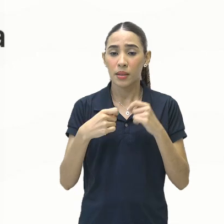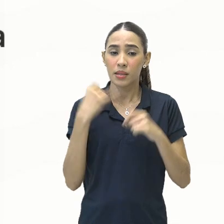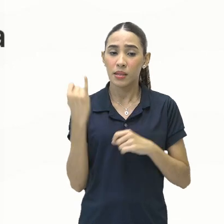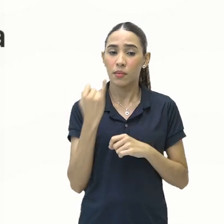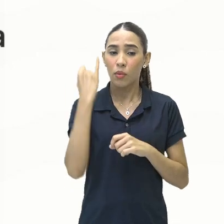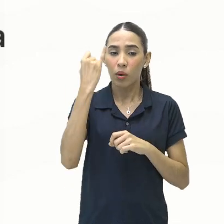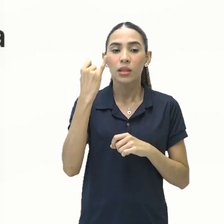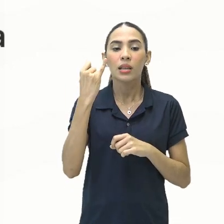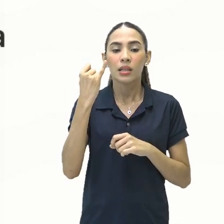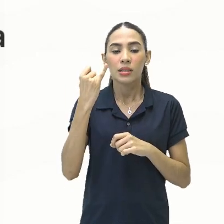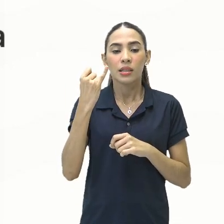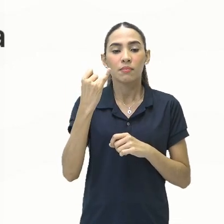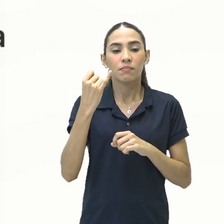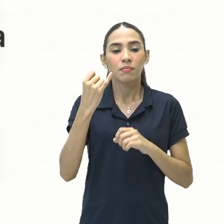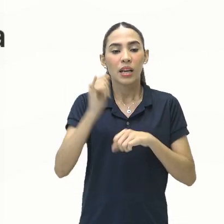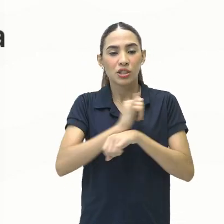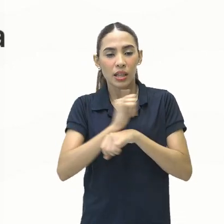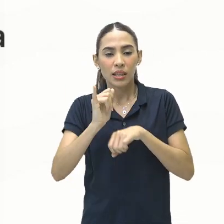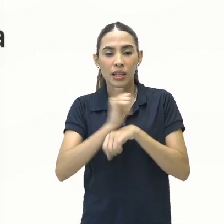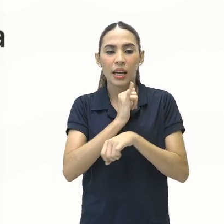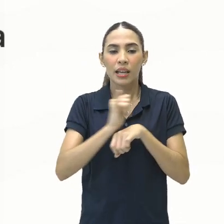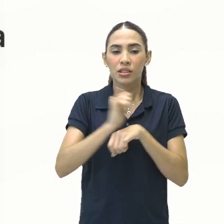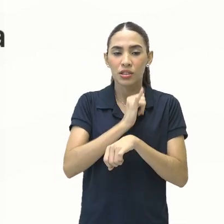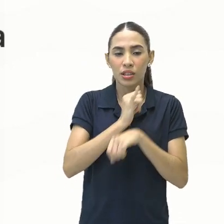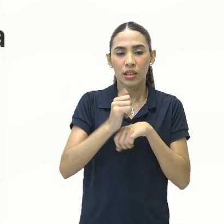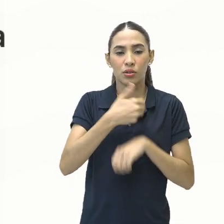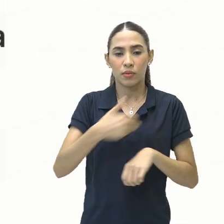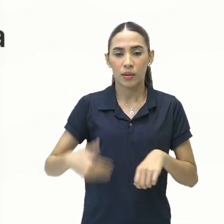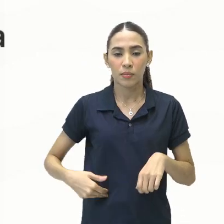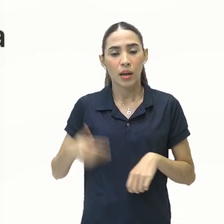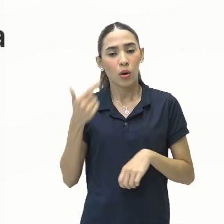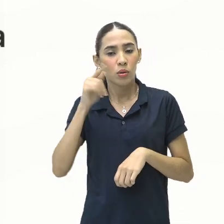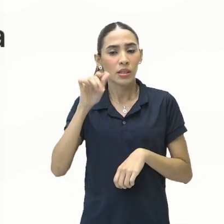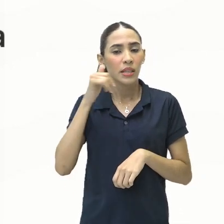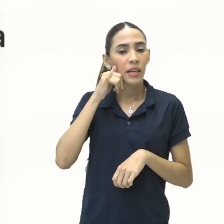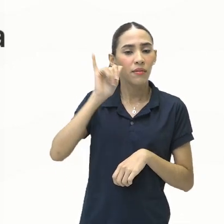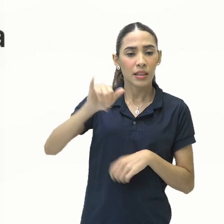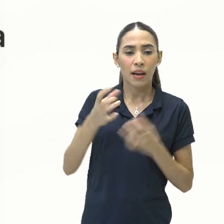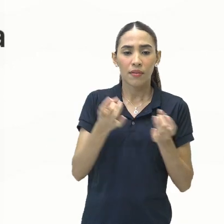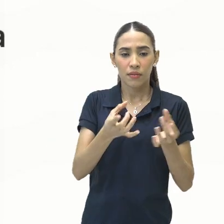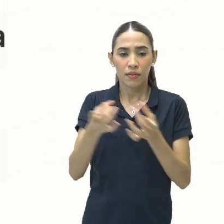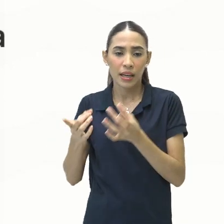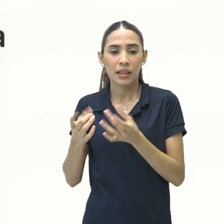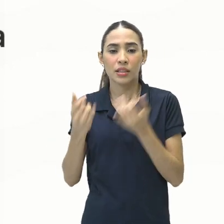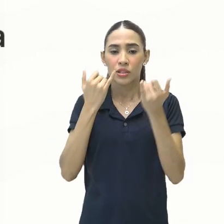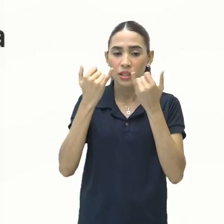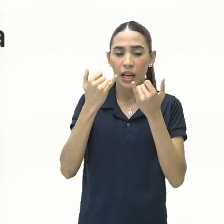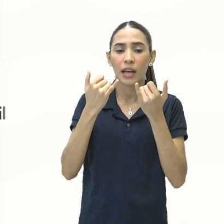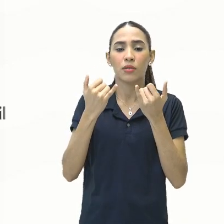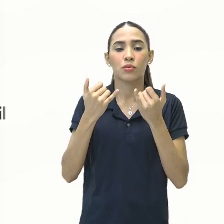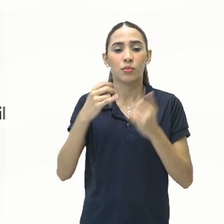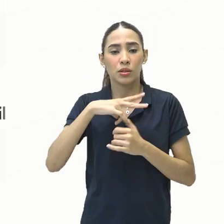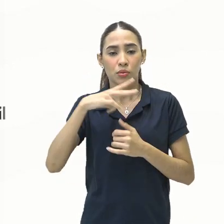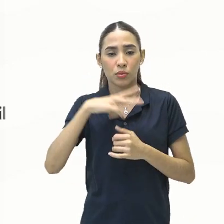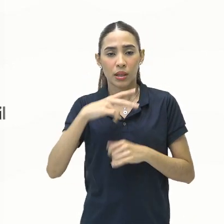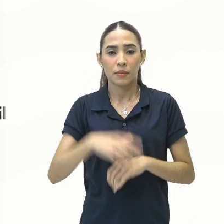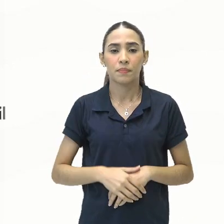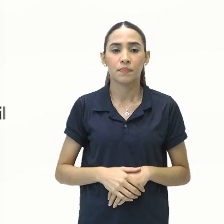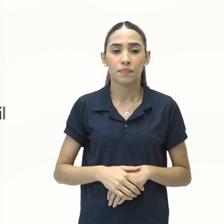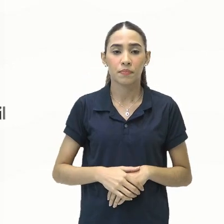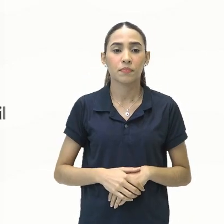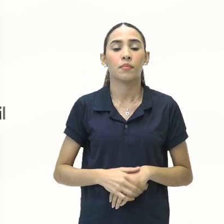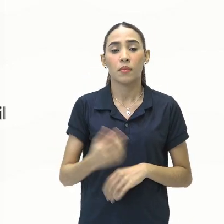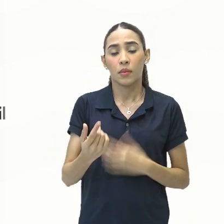de medidas governamentais para combater a venda de dados pessoais e a manipulação do comportamento das redes.